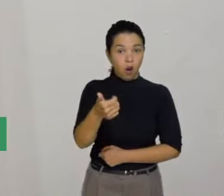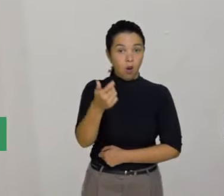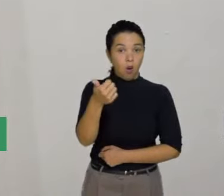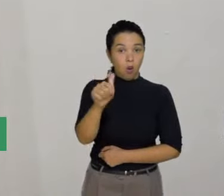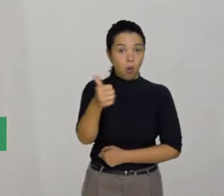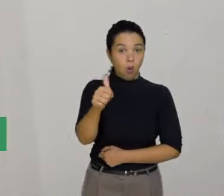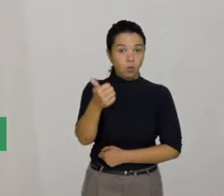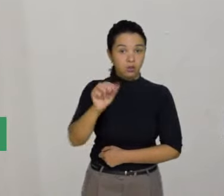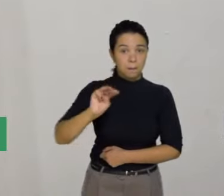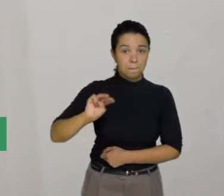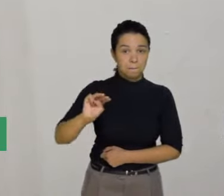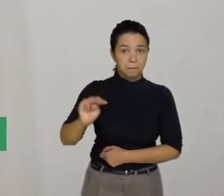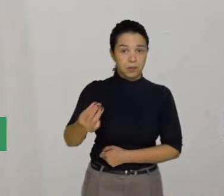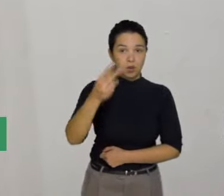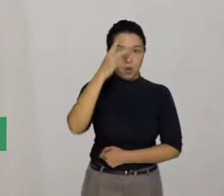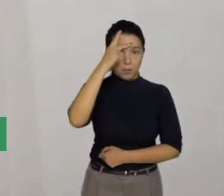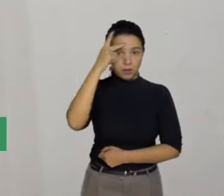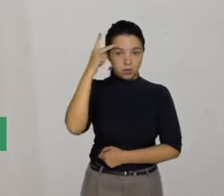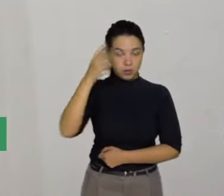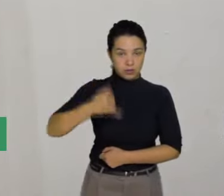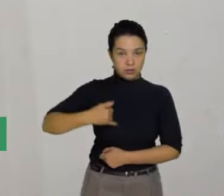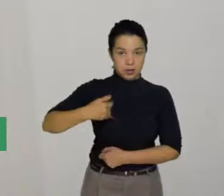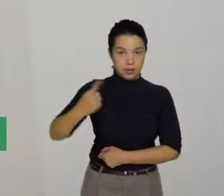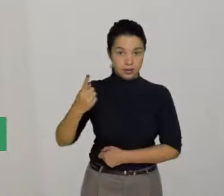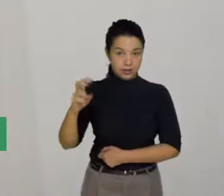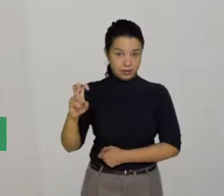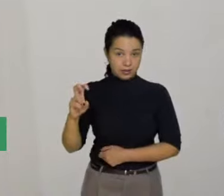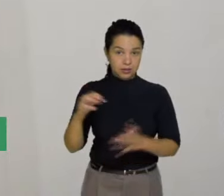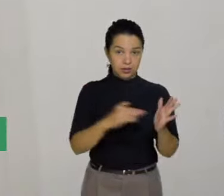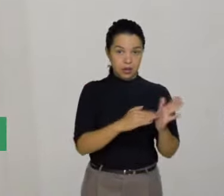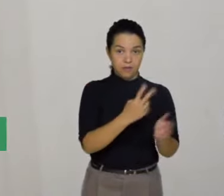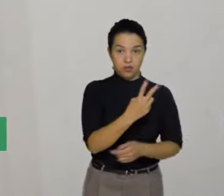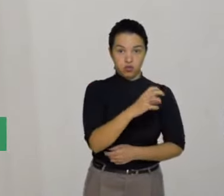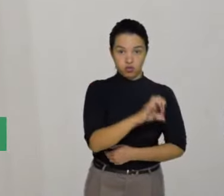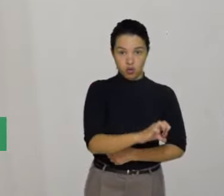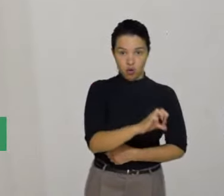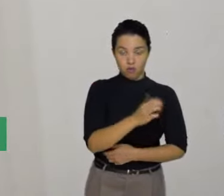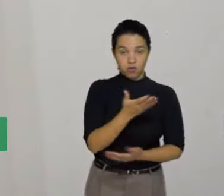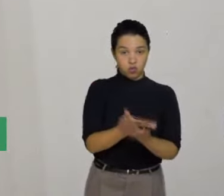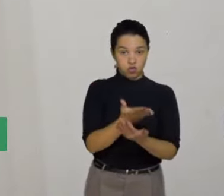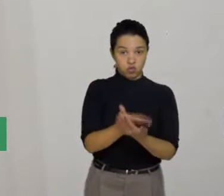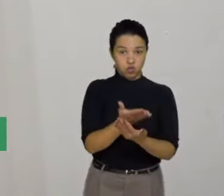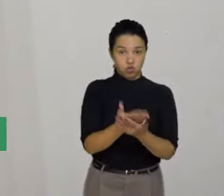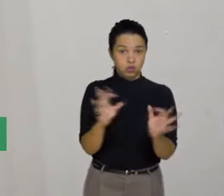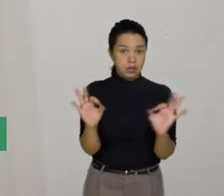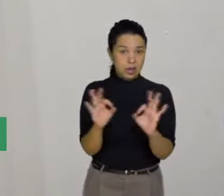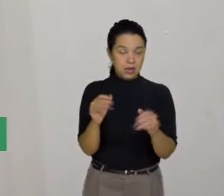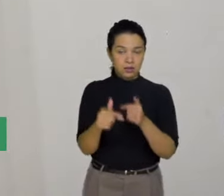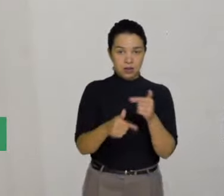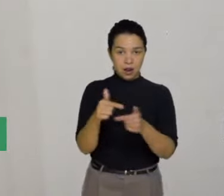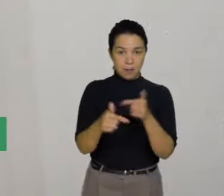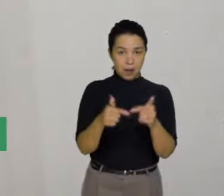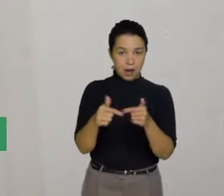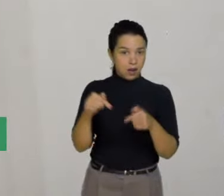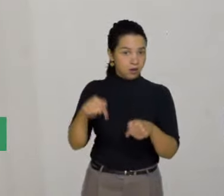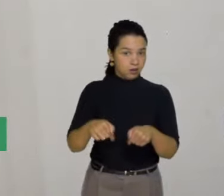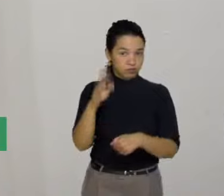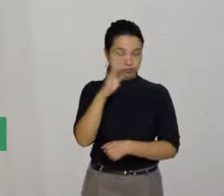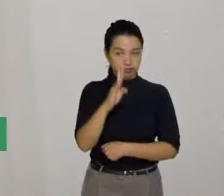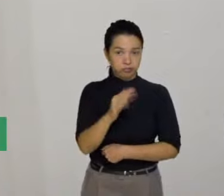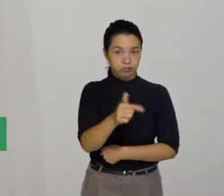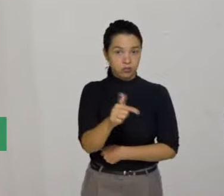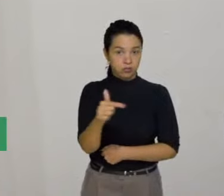de pessoas entre 15 e 29 anos que não estudam e que não trabalham no nosso país. São